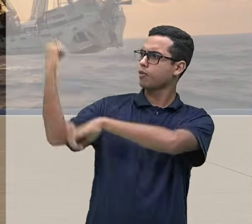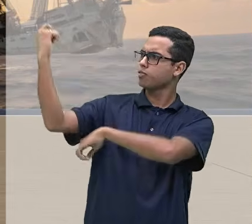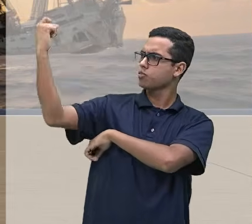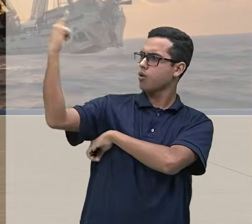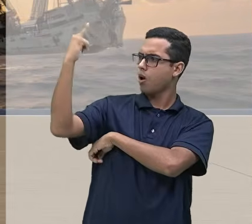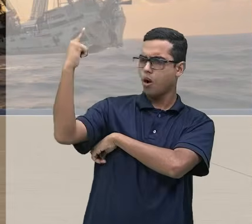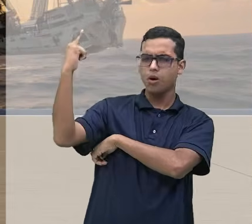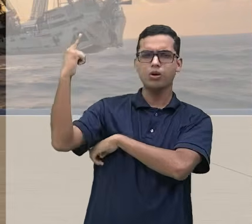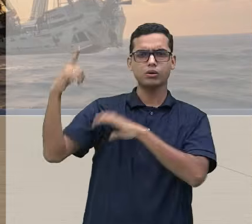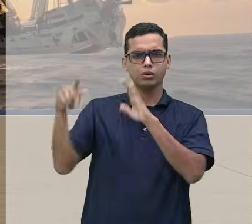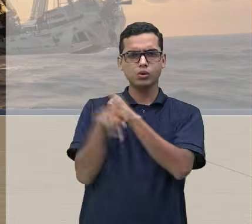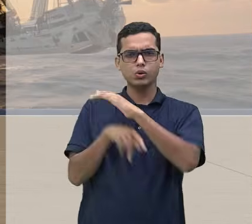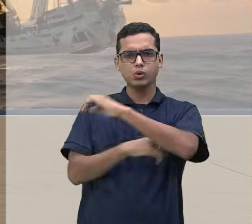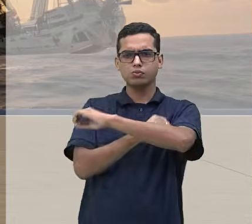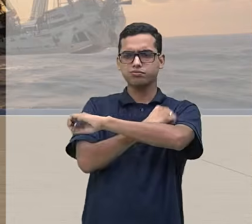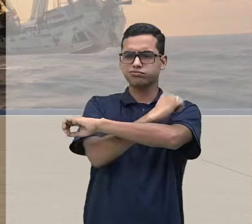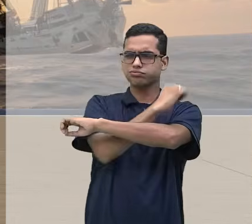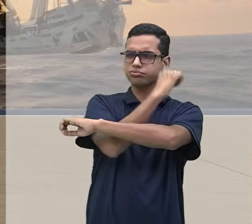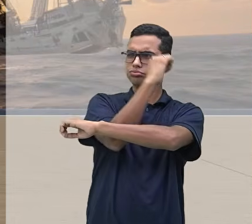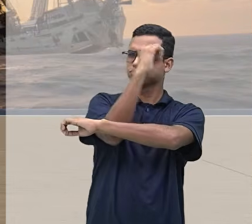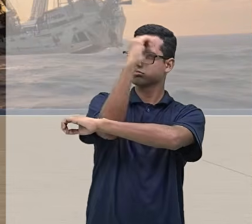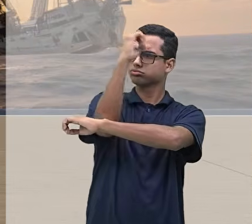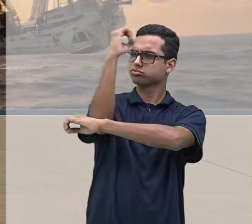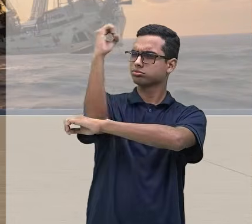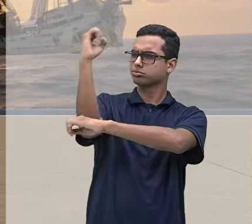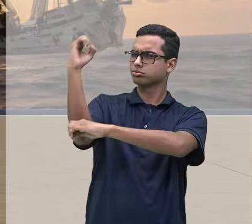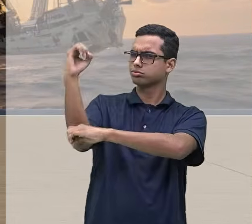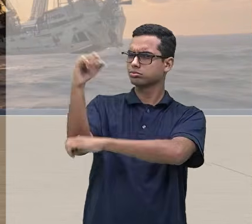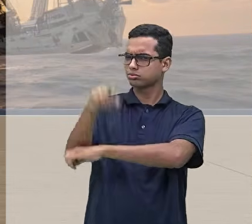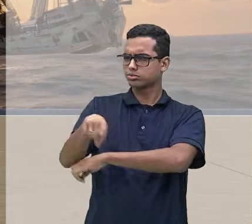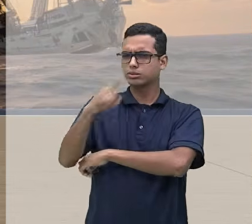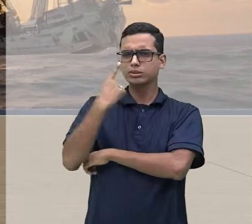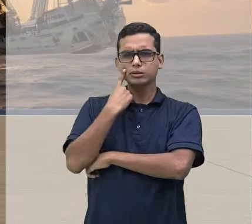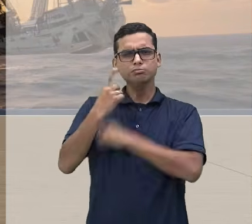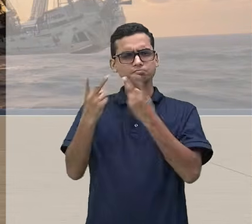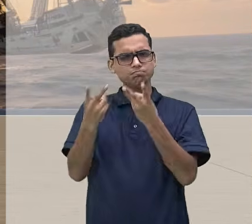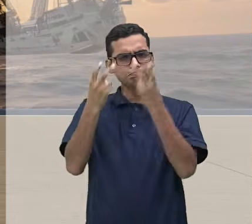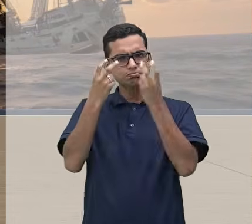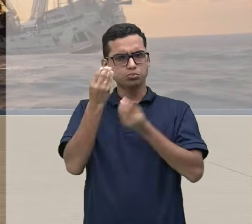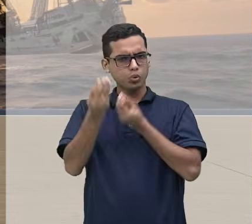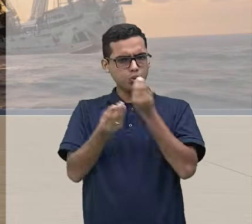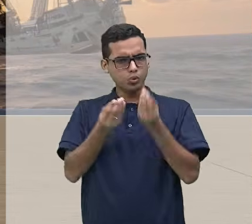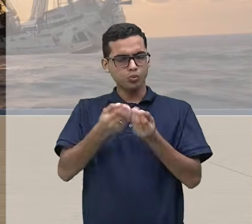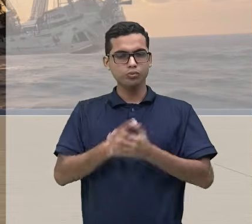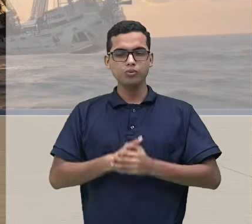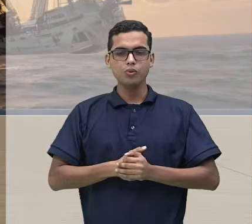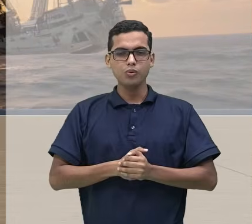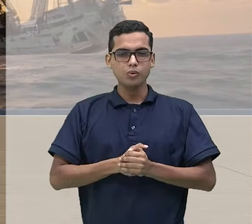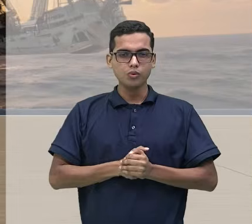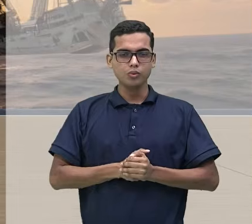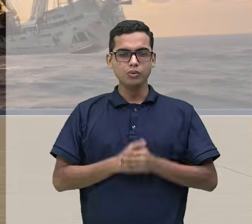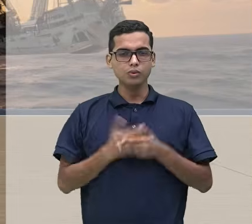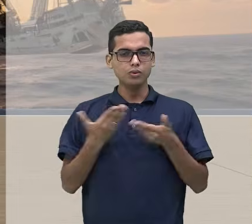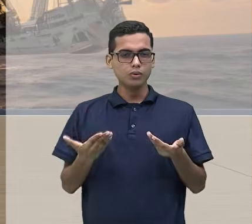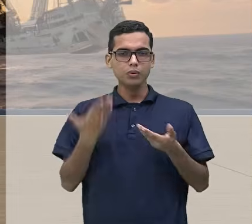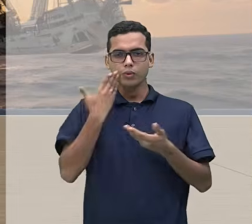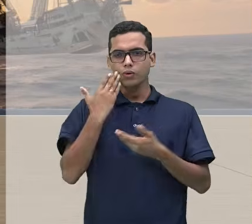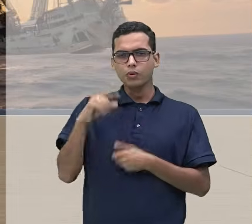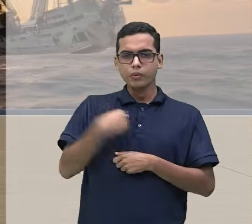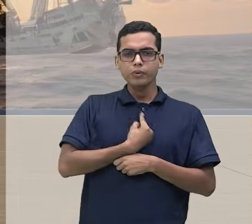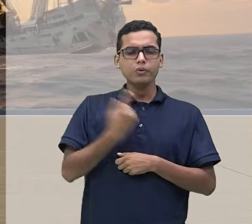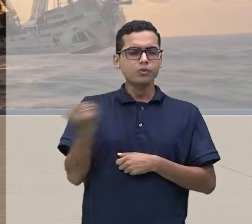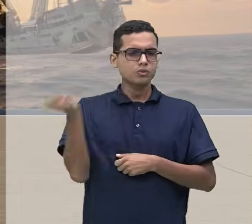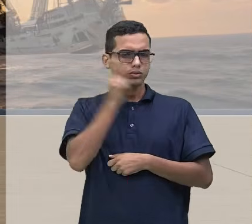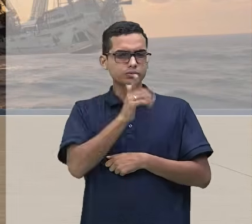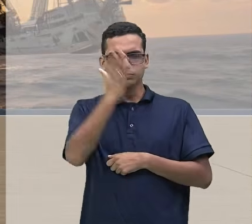mover ao longo do dia? Será que vocês já pararam ali para observar isso? Então, é a partir disso que a gente